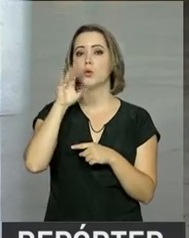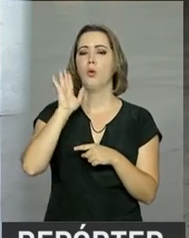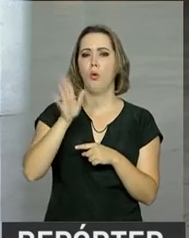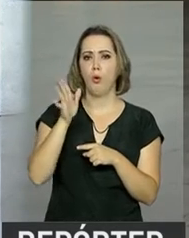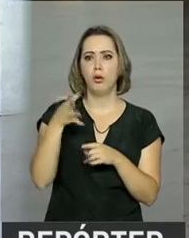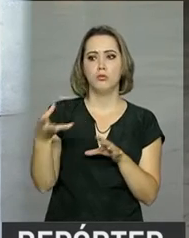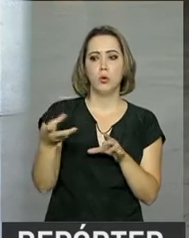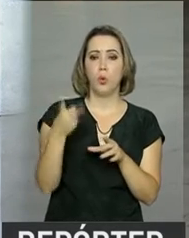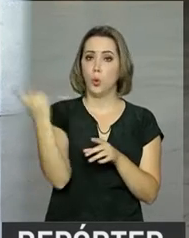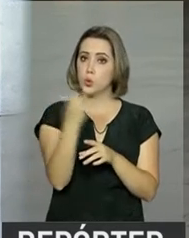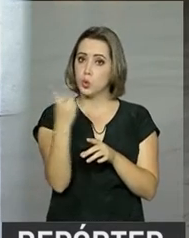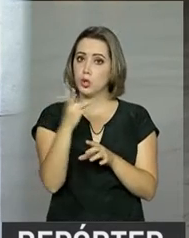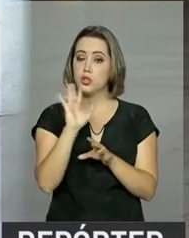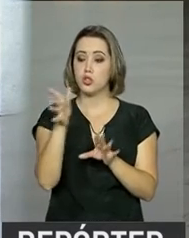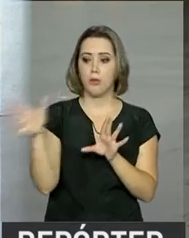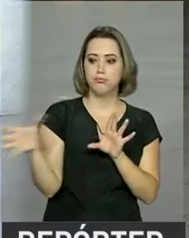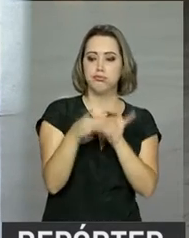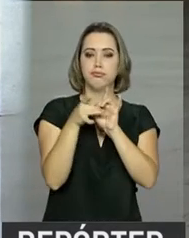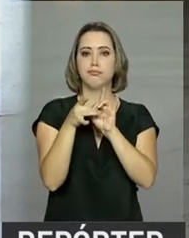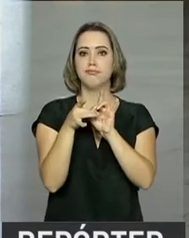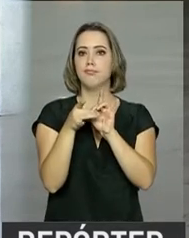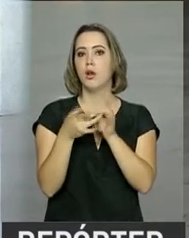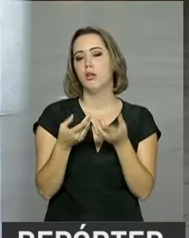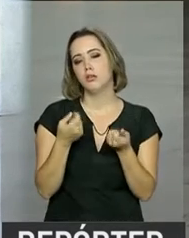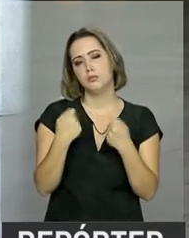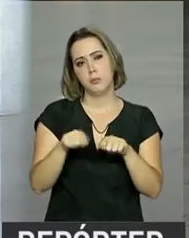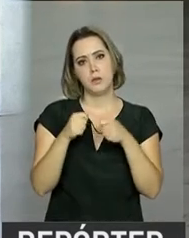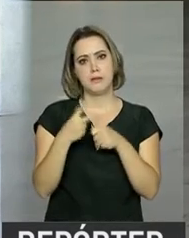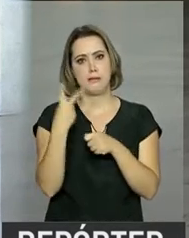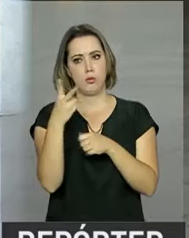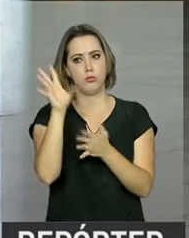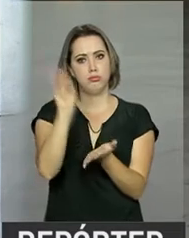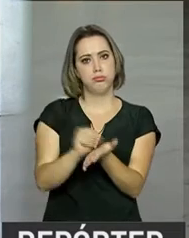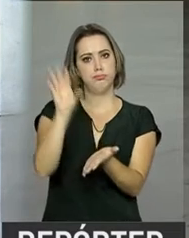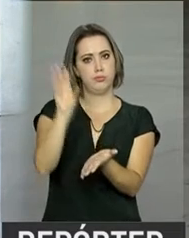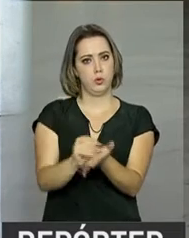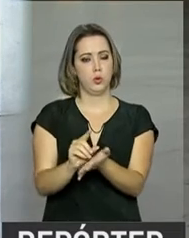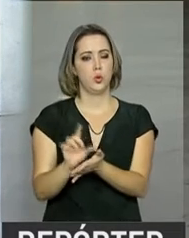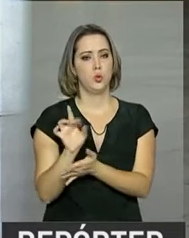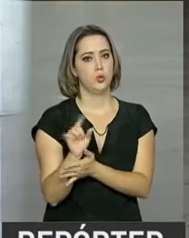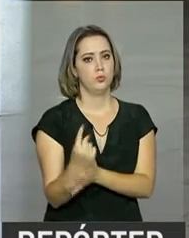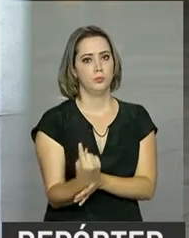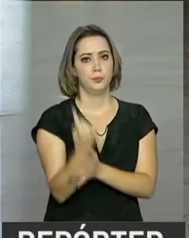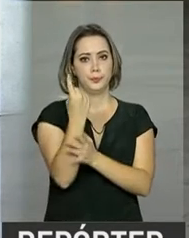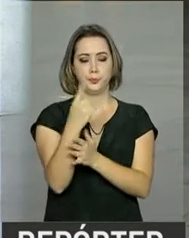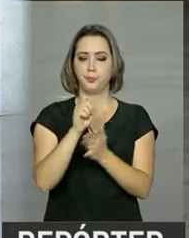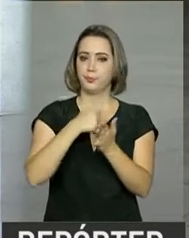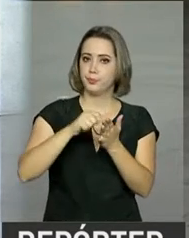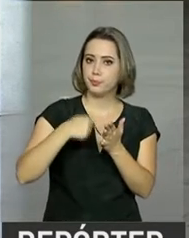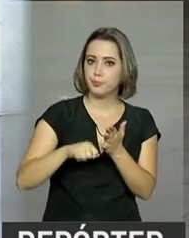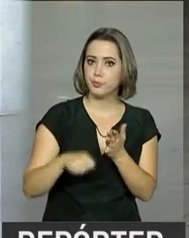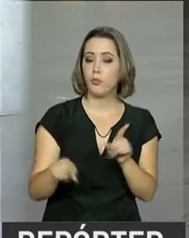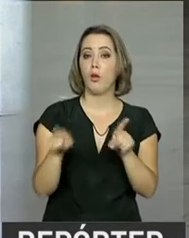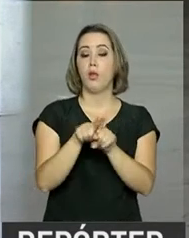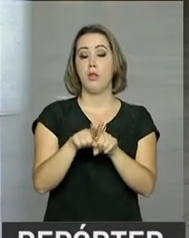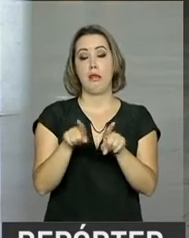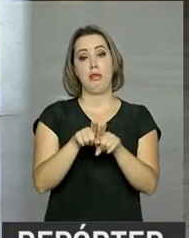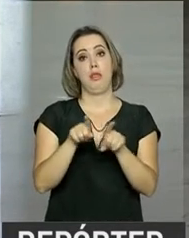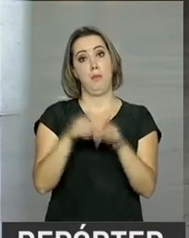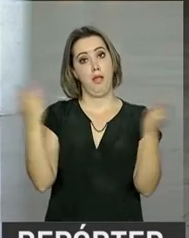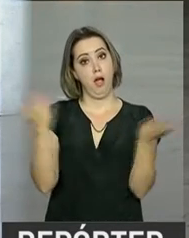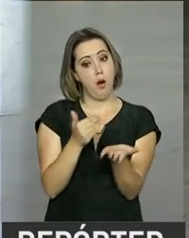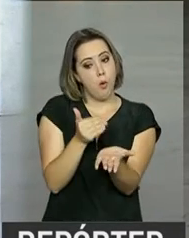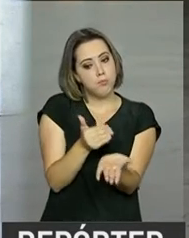está incorporada ao programa que o contribuinte onde o contribuinte faz o preenchimento da declaração também a partir de agora